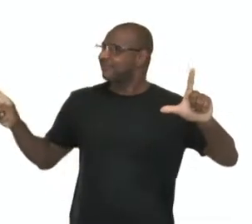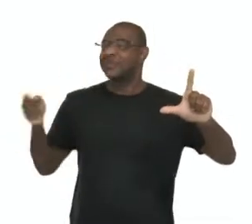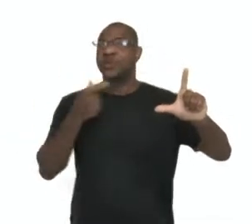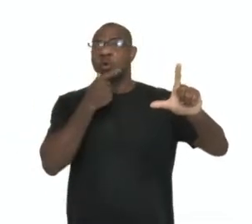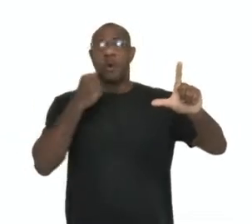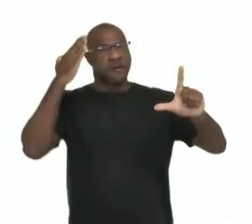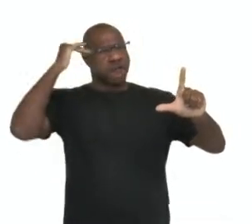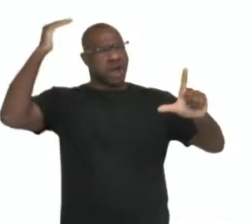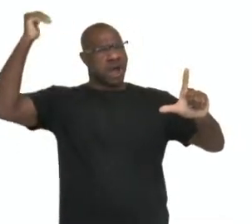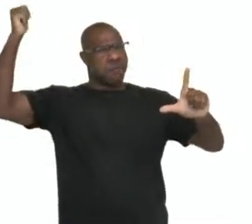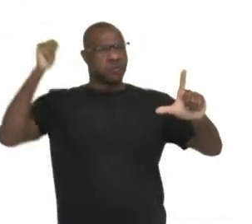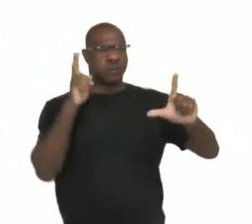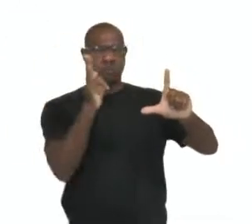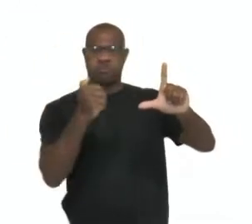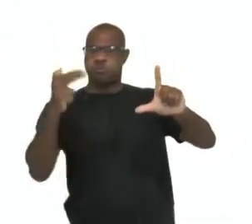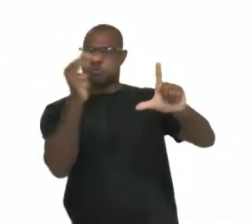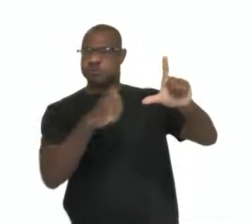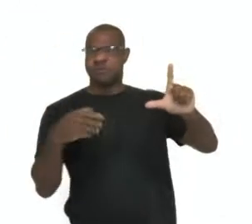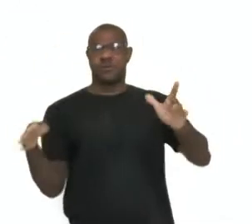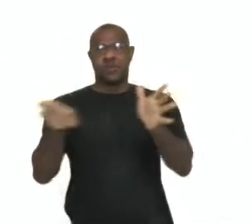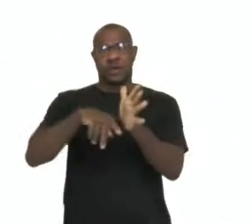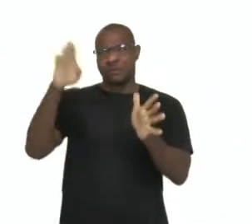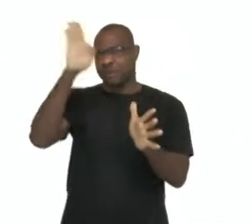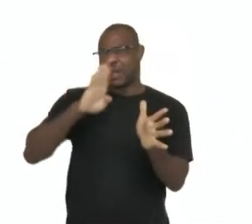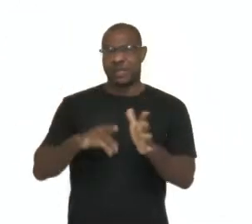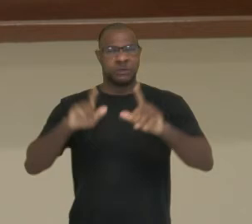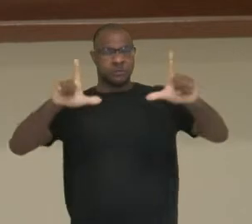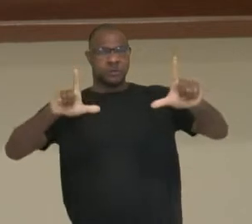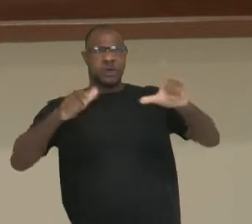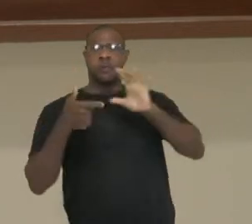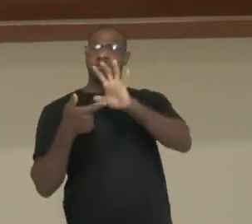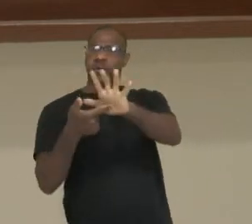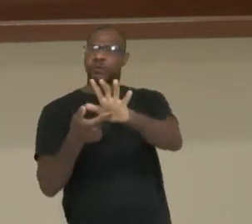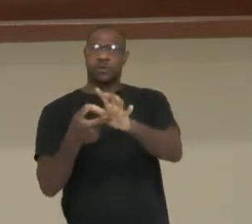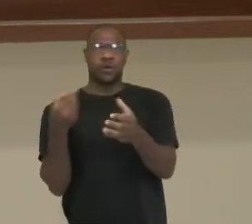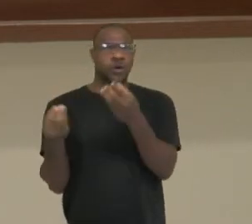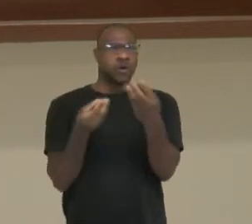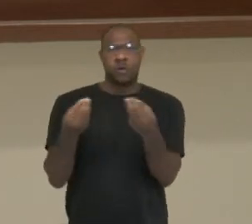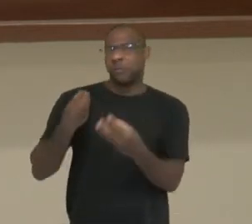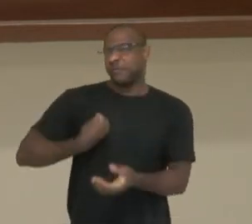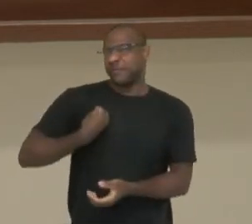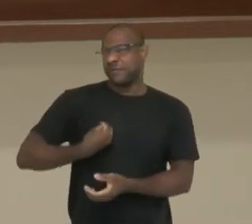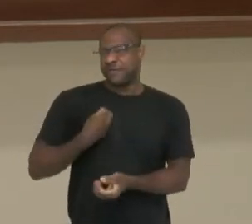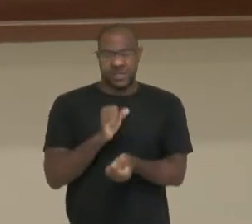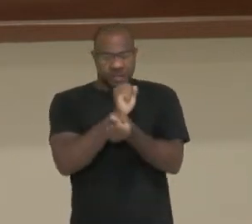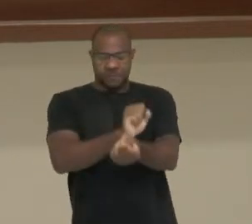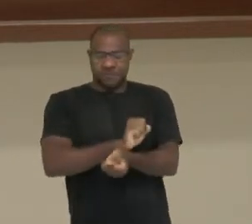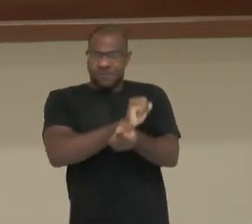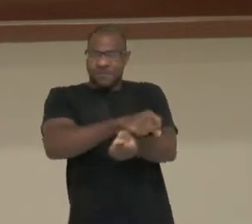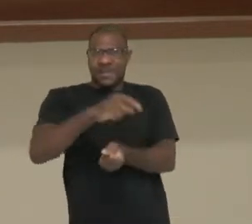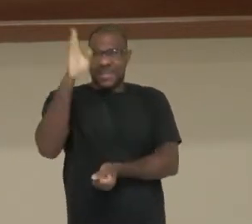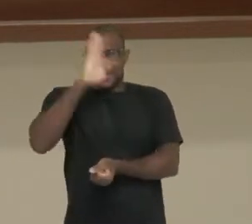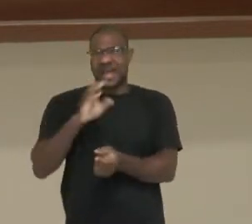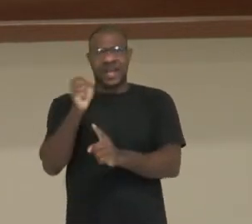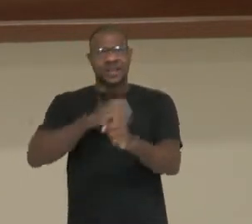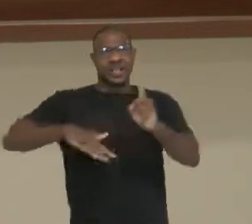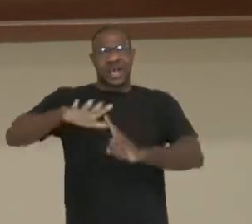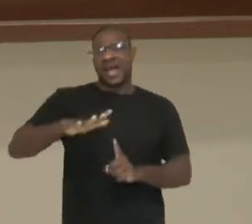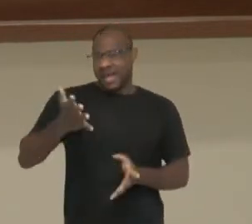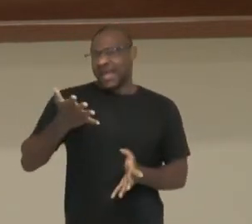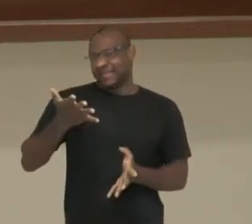importante pintor francês que veio para o Brasil. Ele retratou muito como se vivia aqui na sociedade brasileira, né? Como